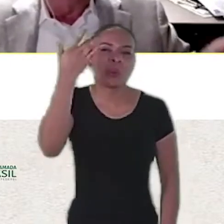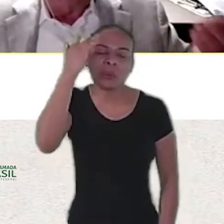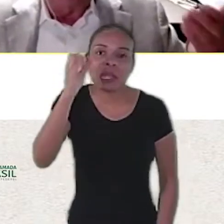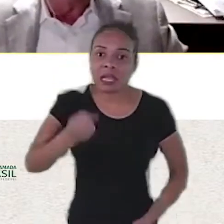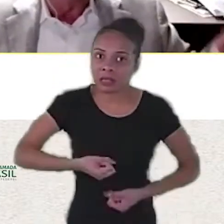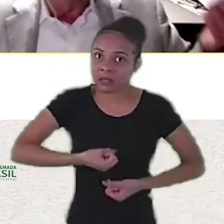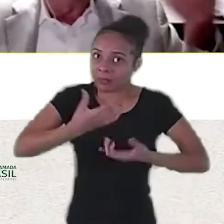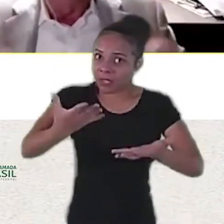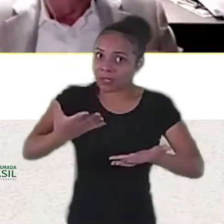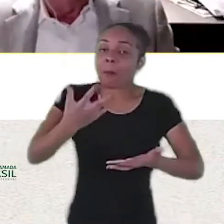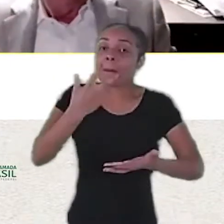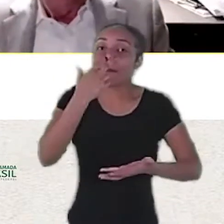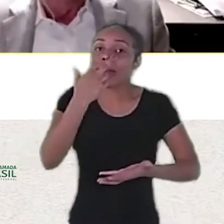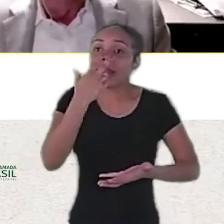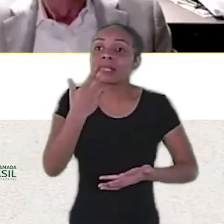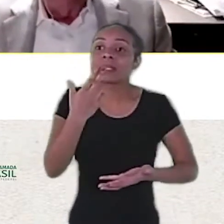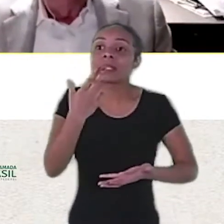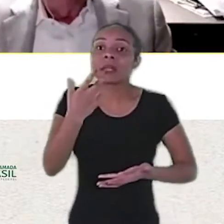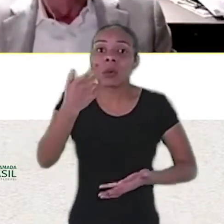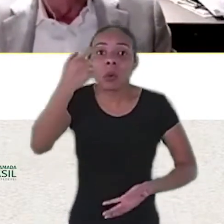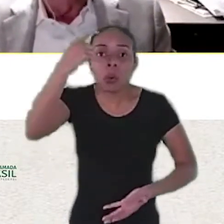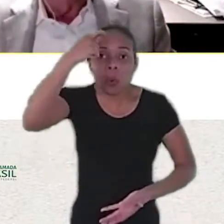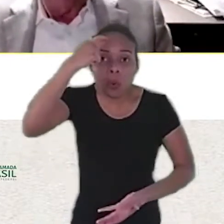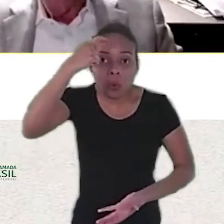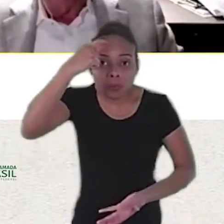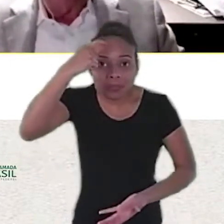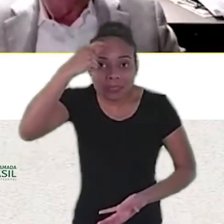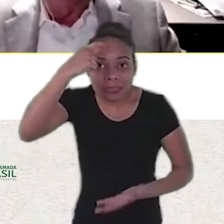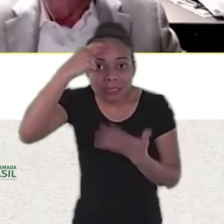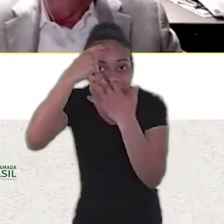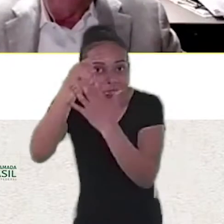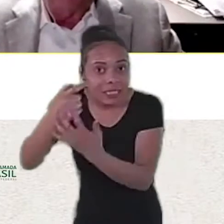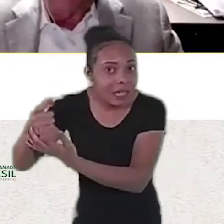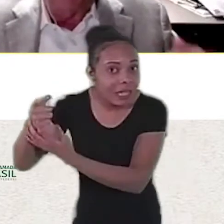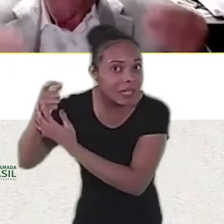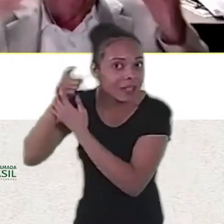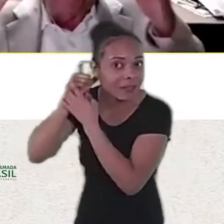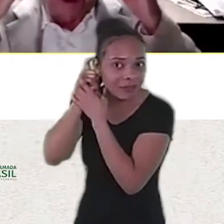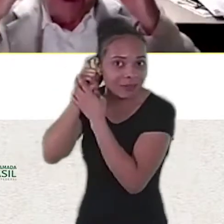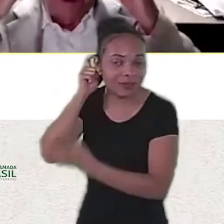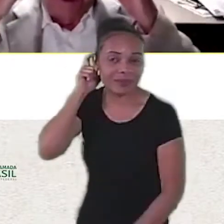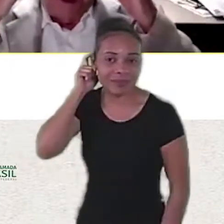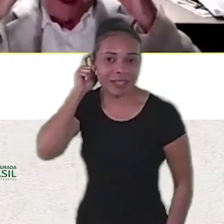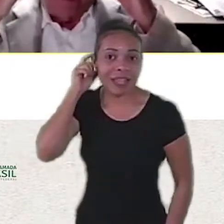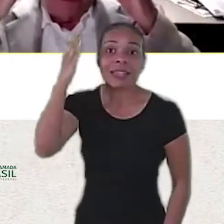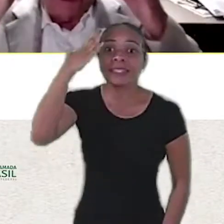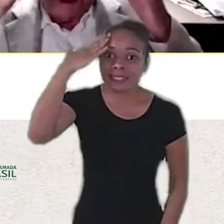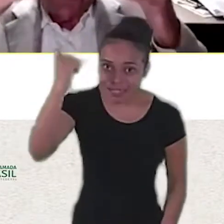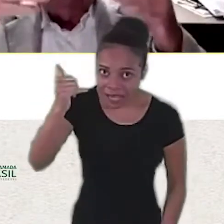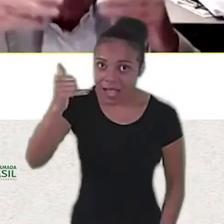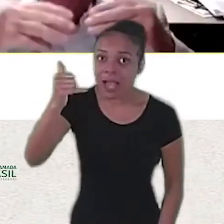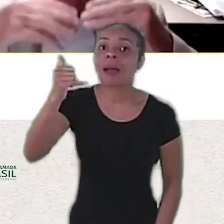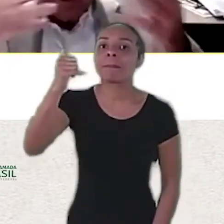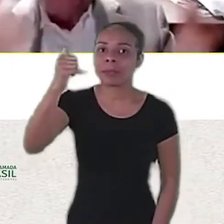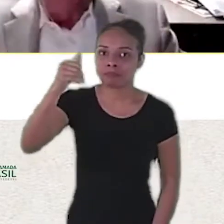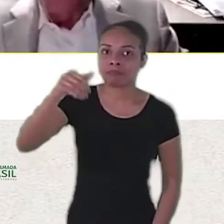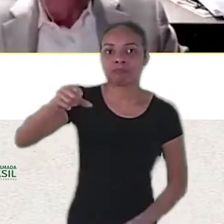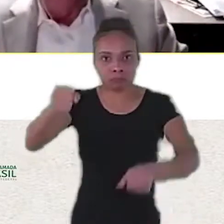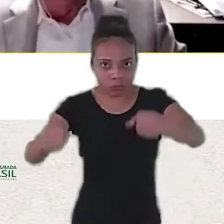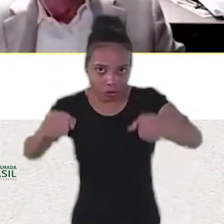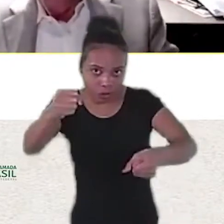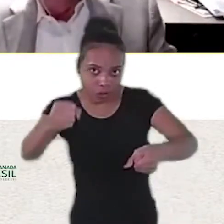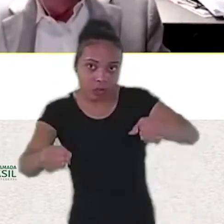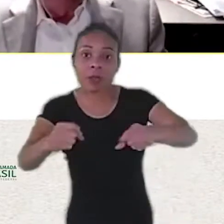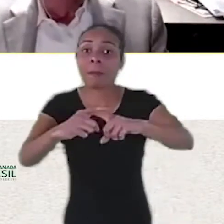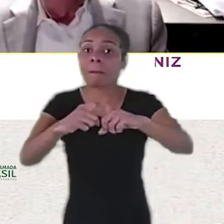uma consciência inconsciente. Você sabe o que você está fazendo, mas você não tem a consciência explícita